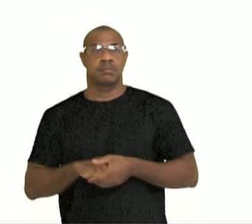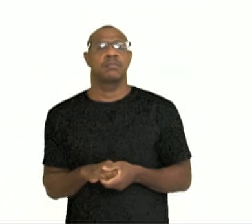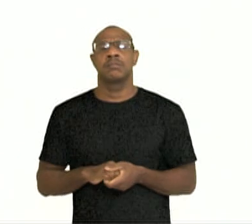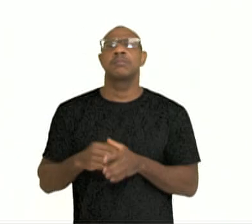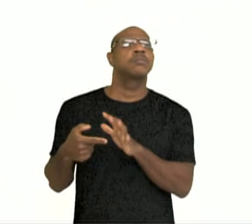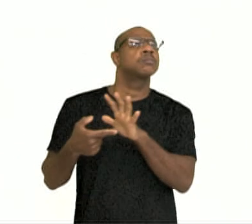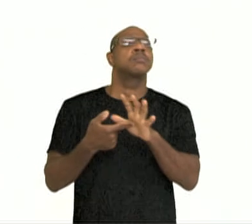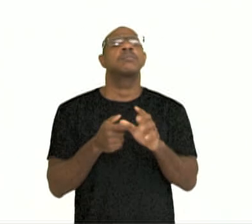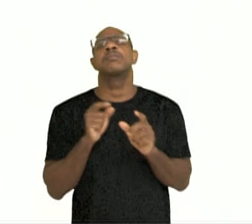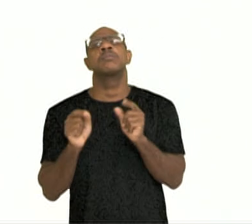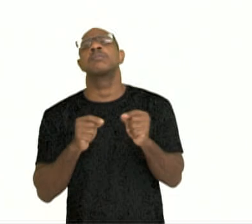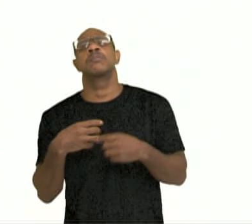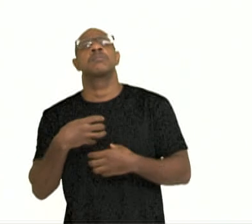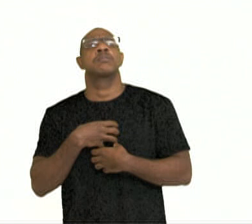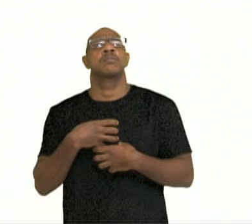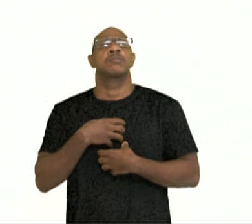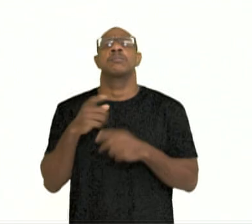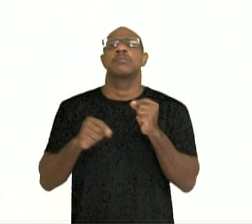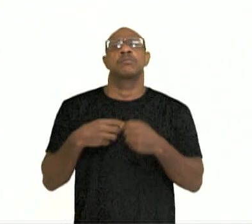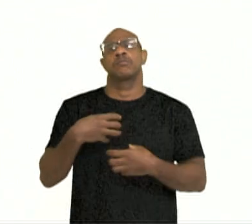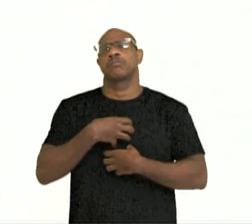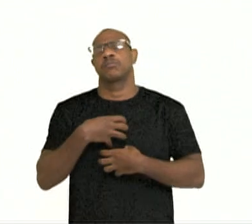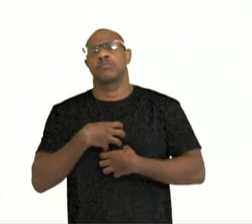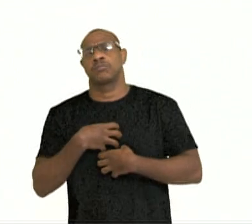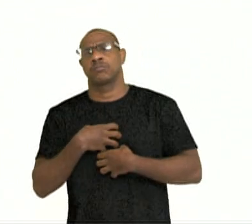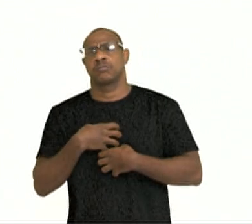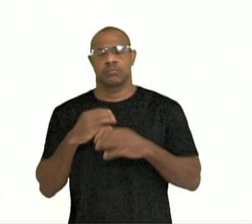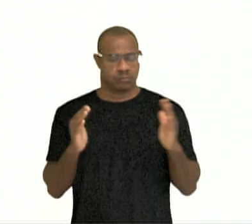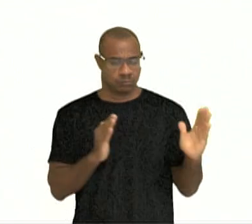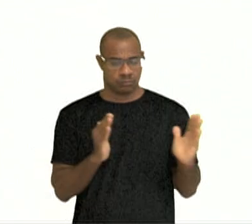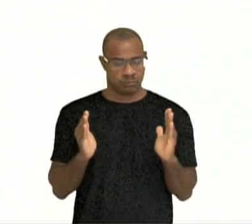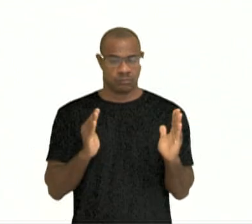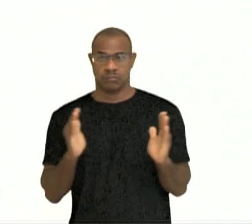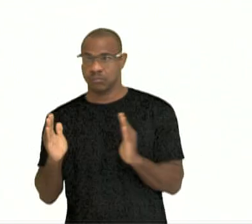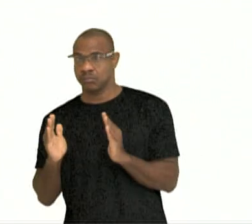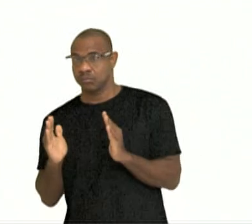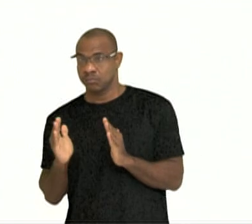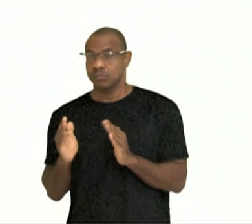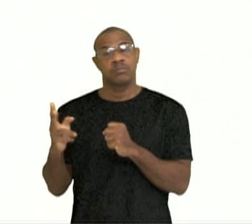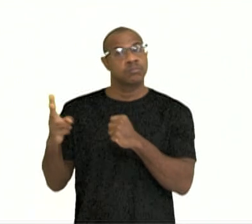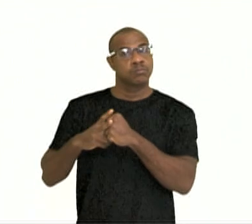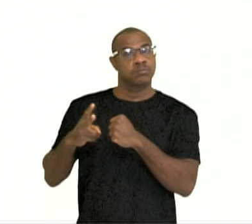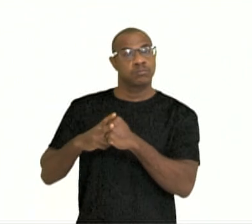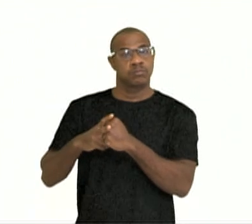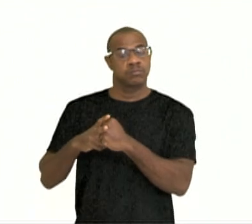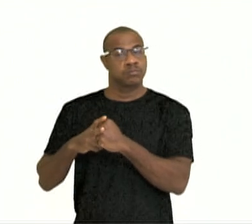Identificar os efeitos de sentido dos modos e tempos verbais em uso no texto.